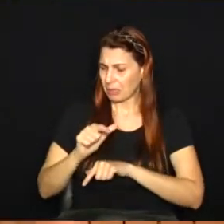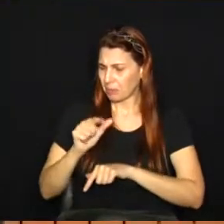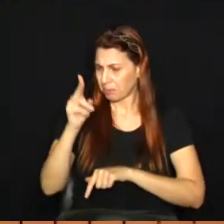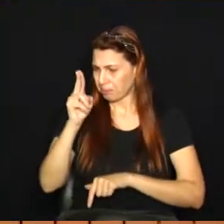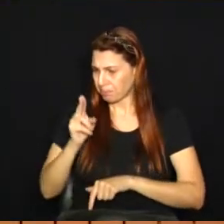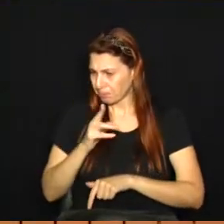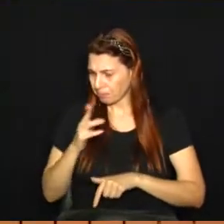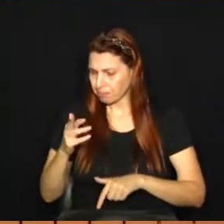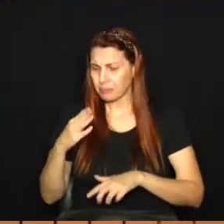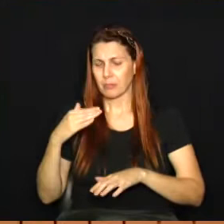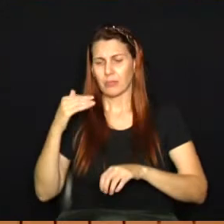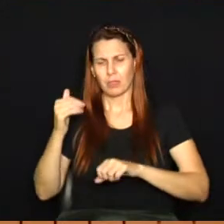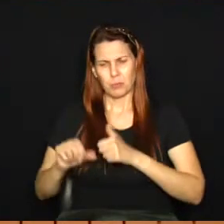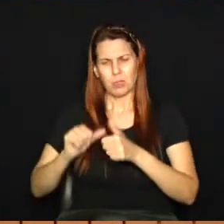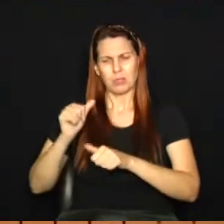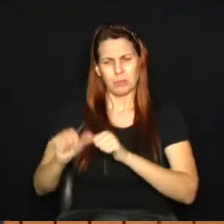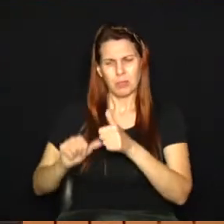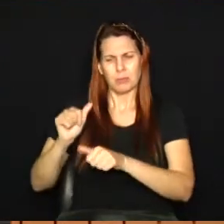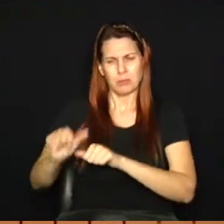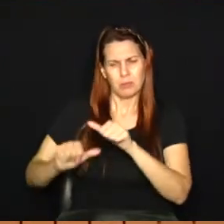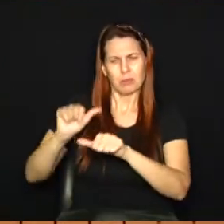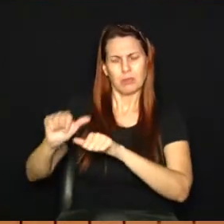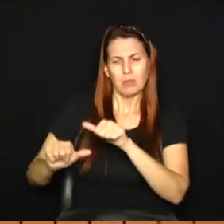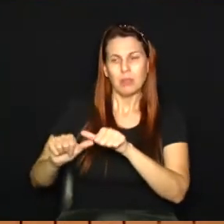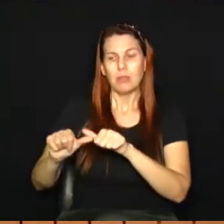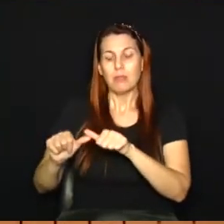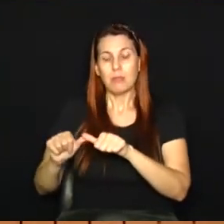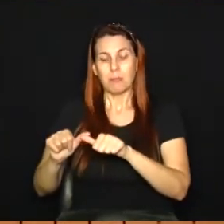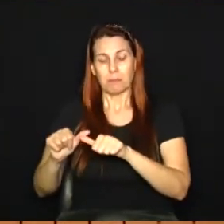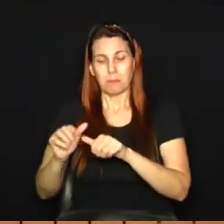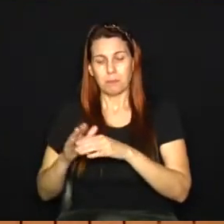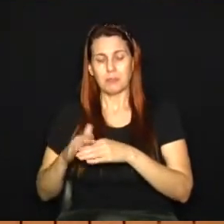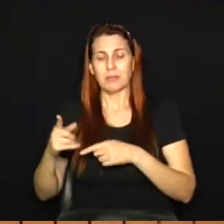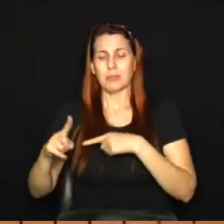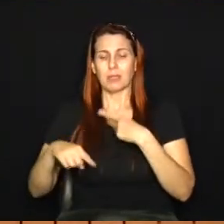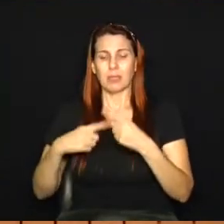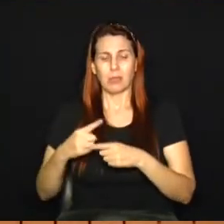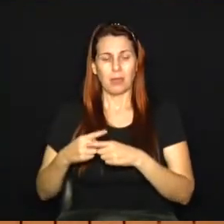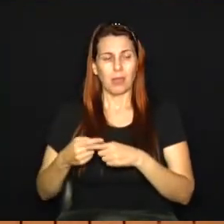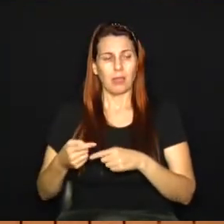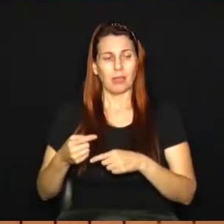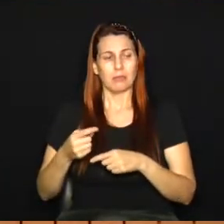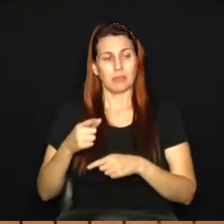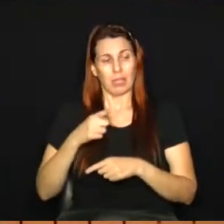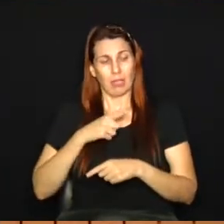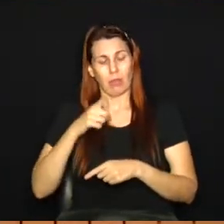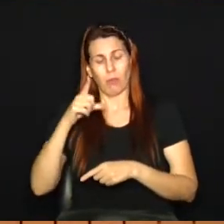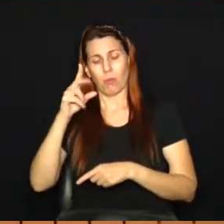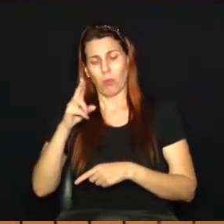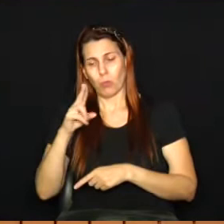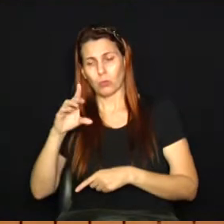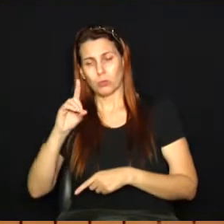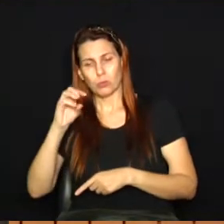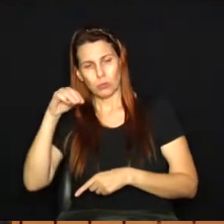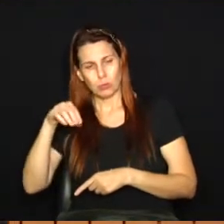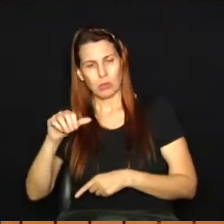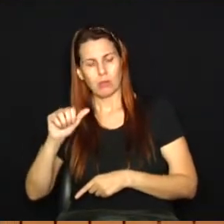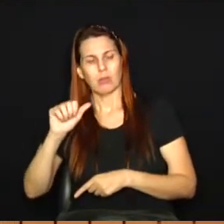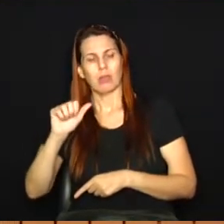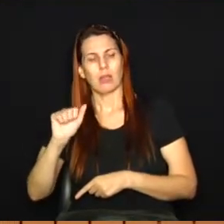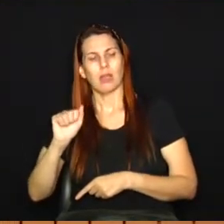todas as mudanças que foram acontecendo, o tempo da vacância, depois com Dom Ayrton, novamente o tempo de